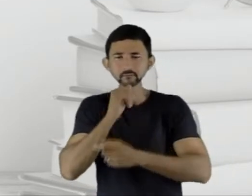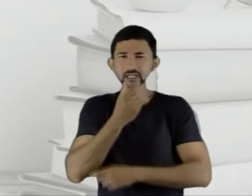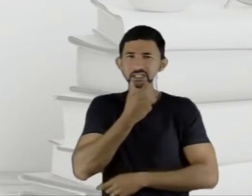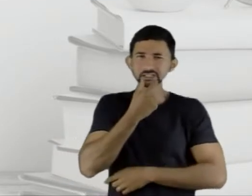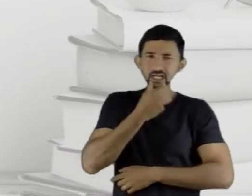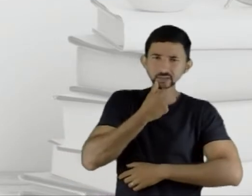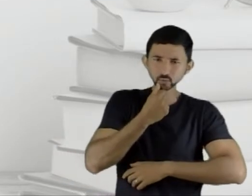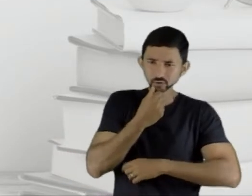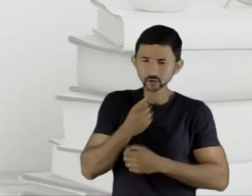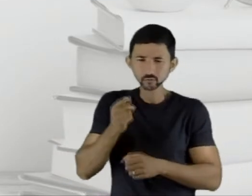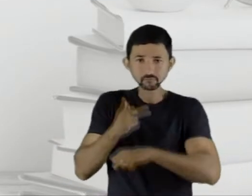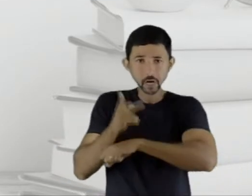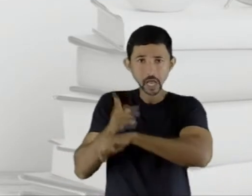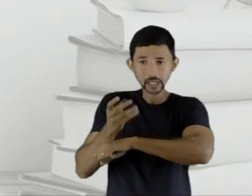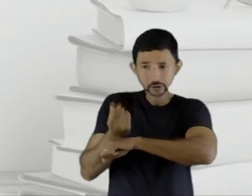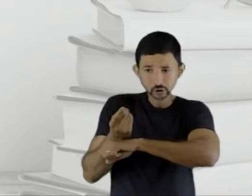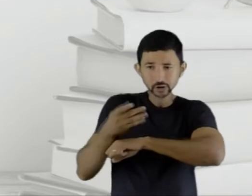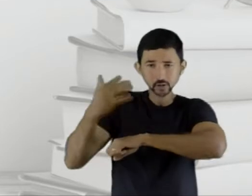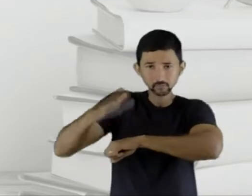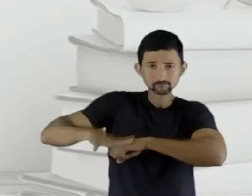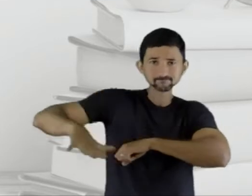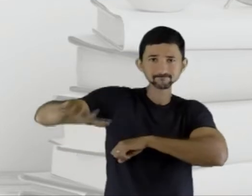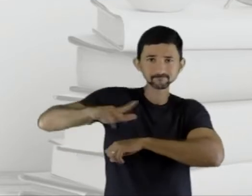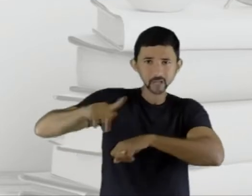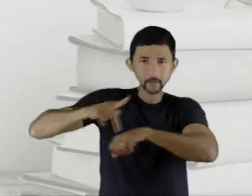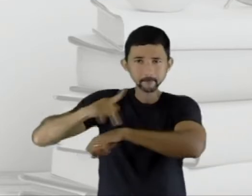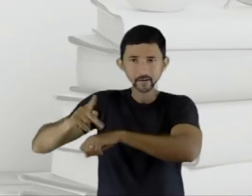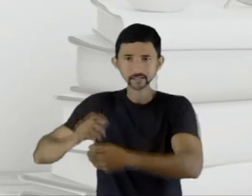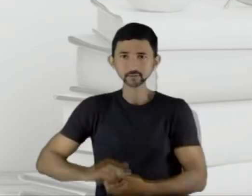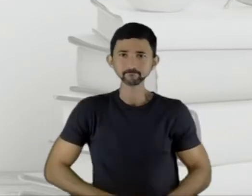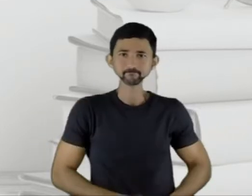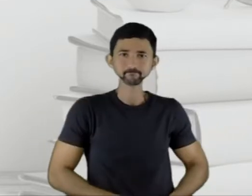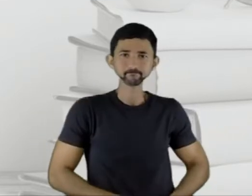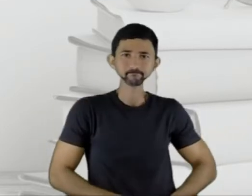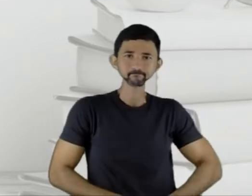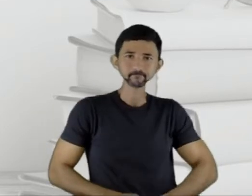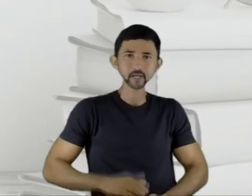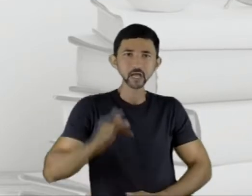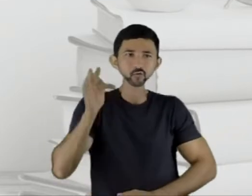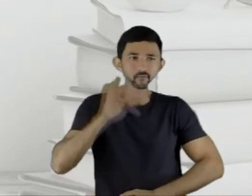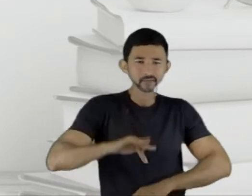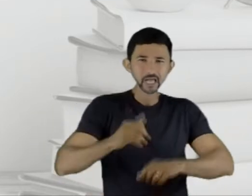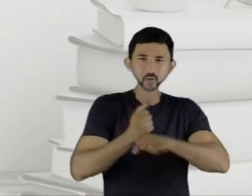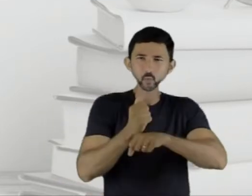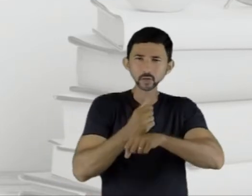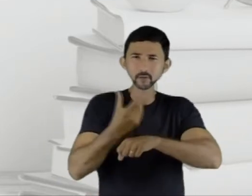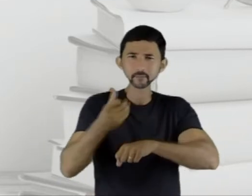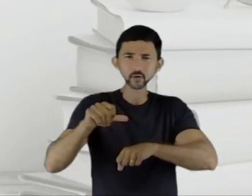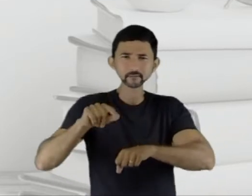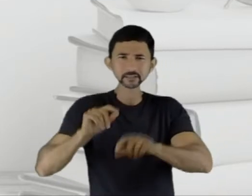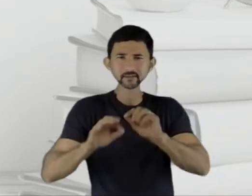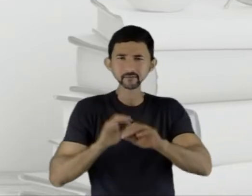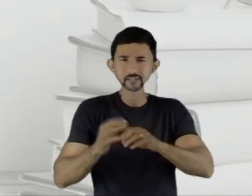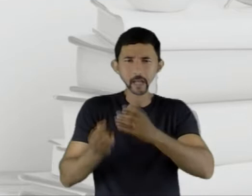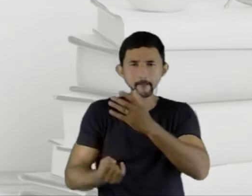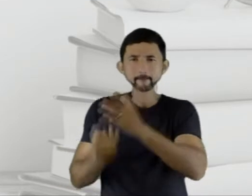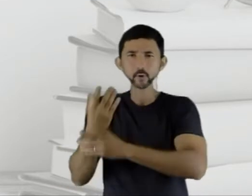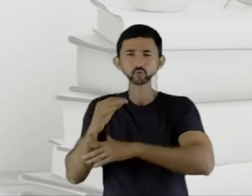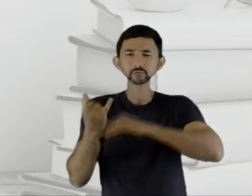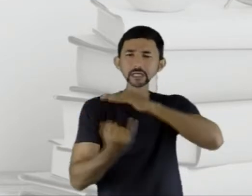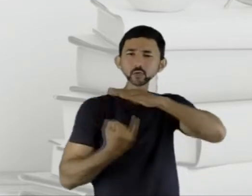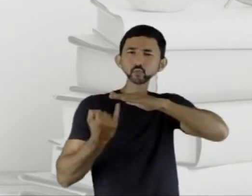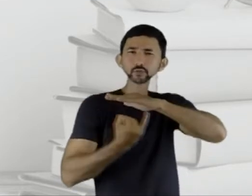maior credor do mundo. No final dos anos 1920, o país respondia por mais de 42% da produção